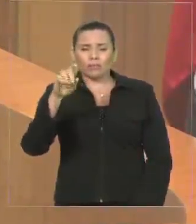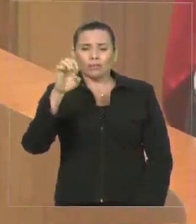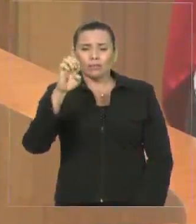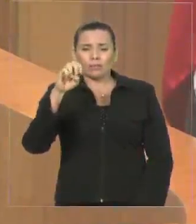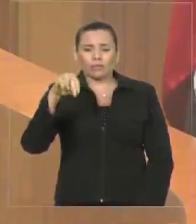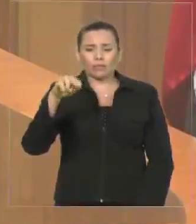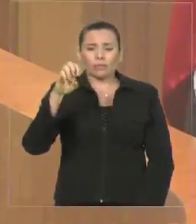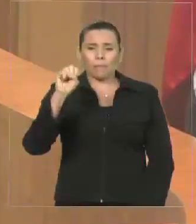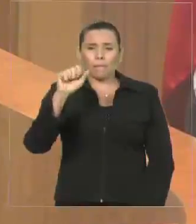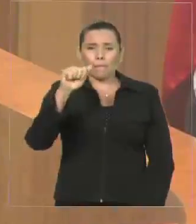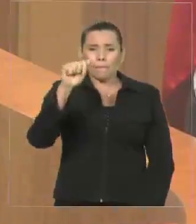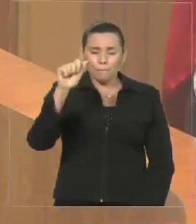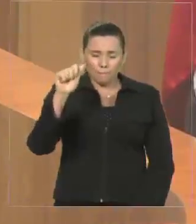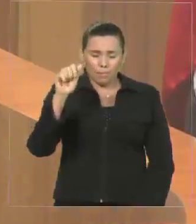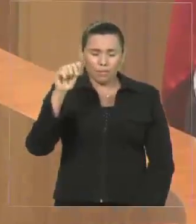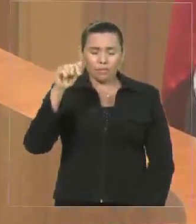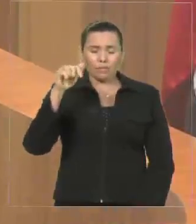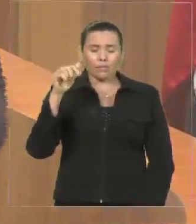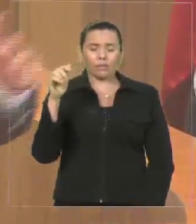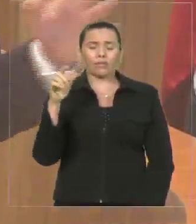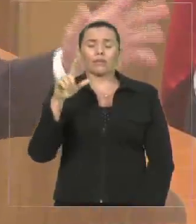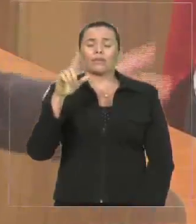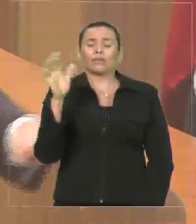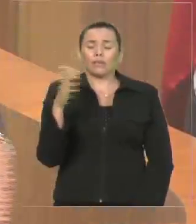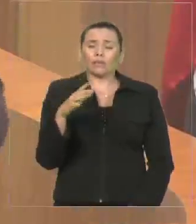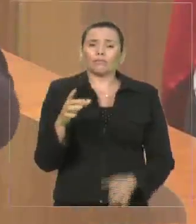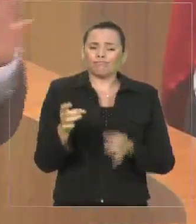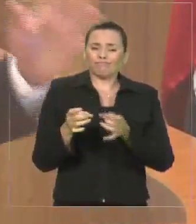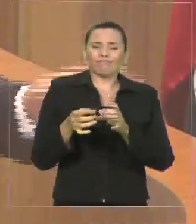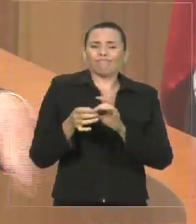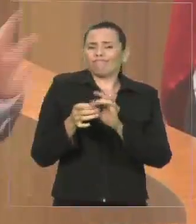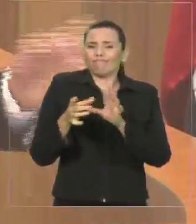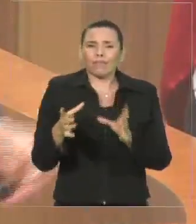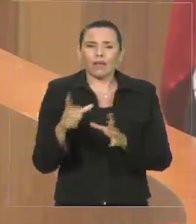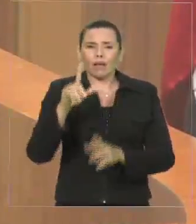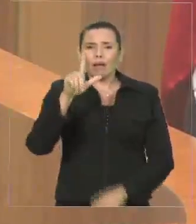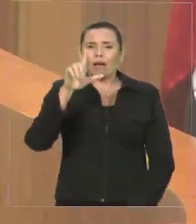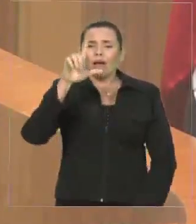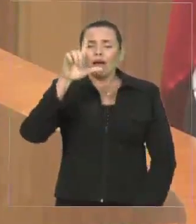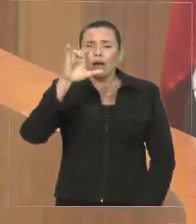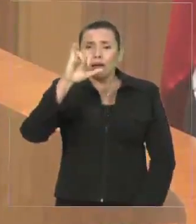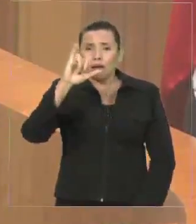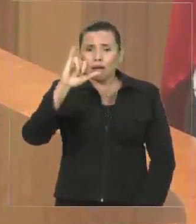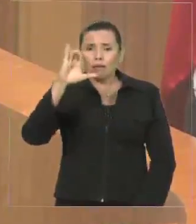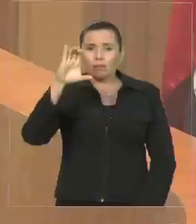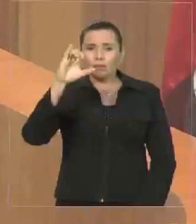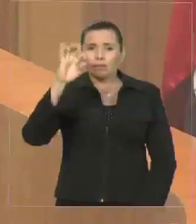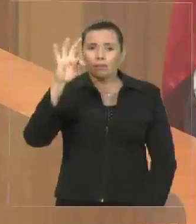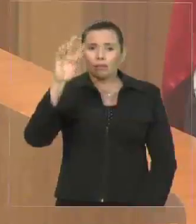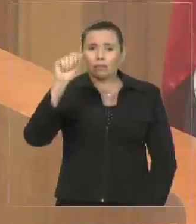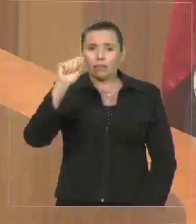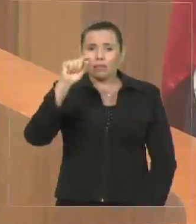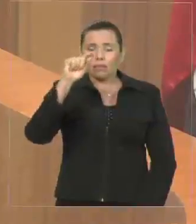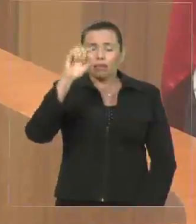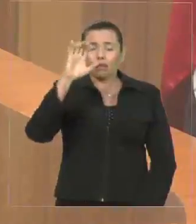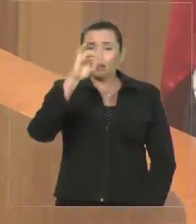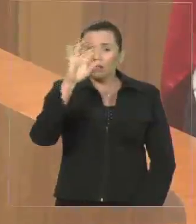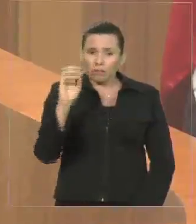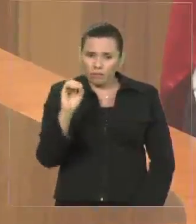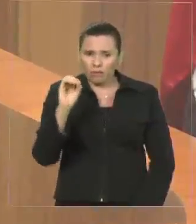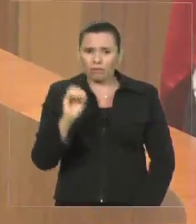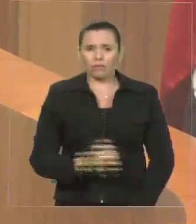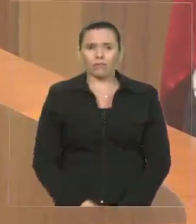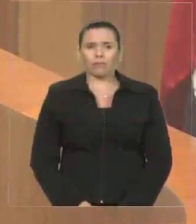a lei assim o permite, mas Vossa Excelência tenta passar a ideia de que nós estamos tratando de uma outra situação. A verdade é que nos